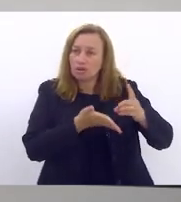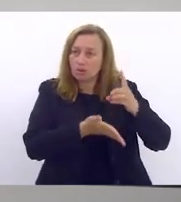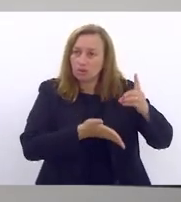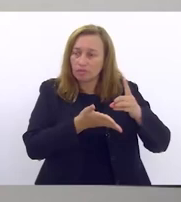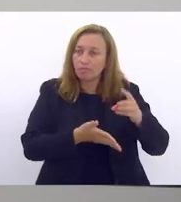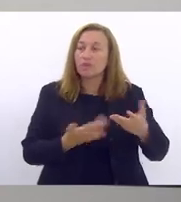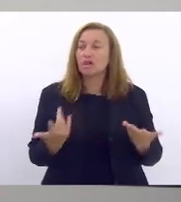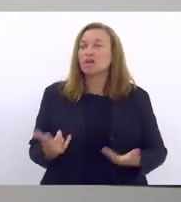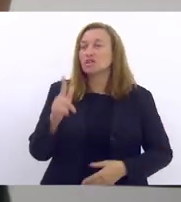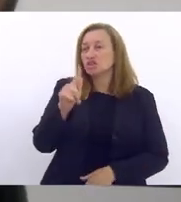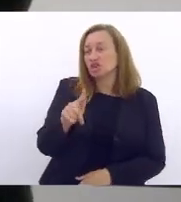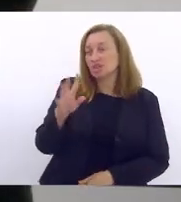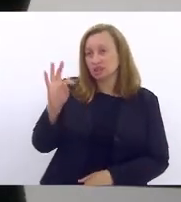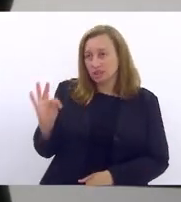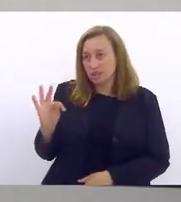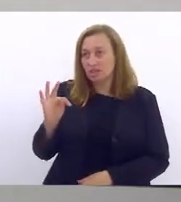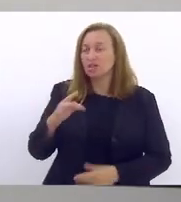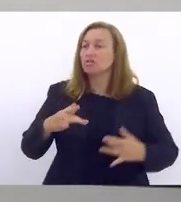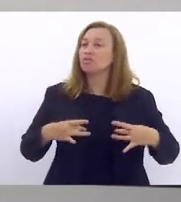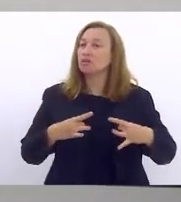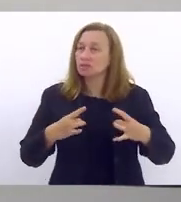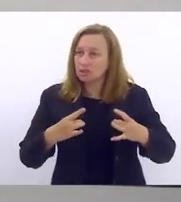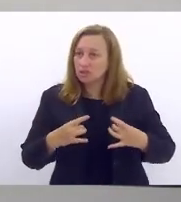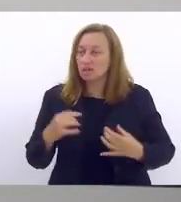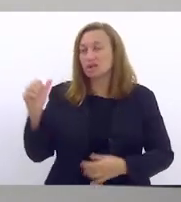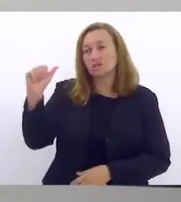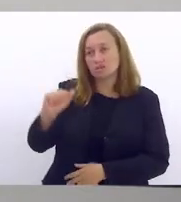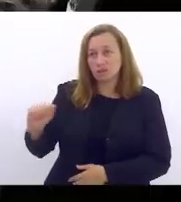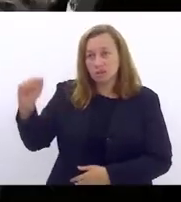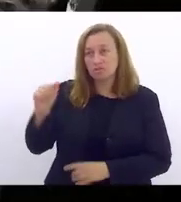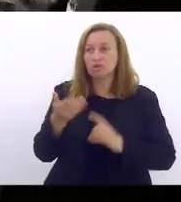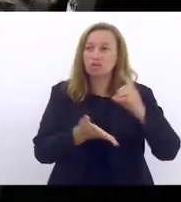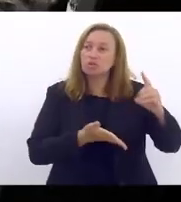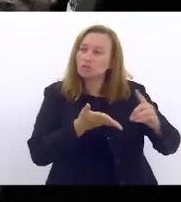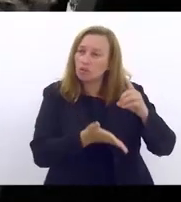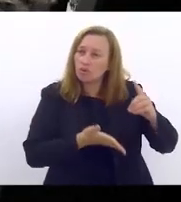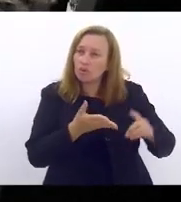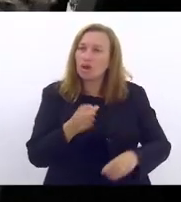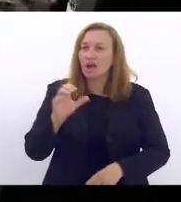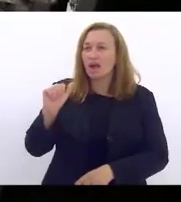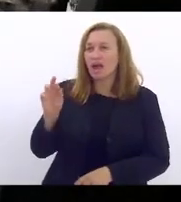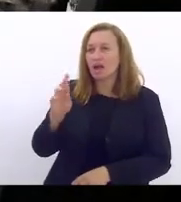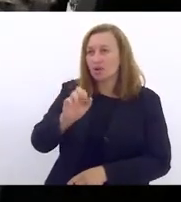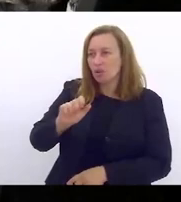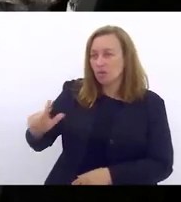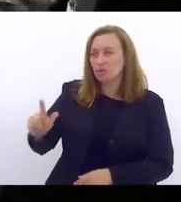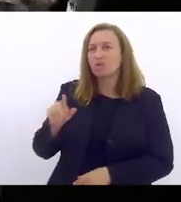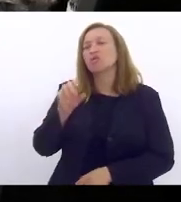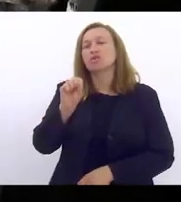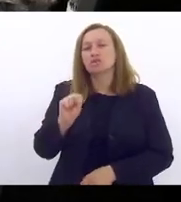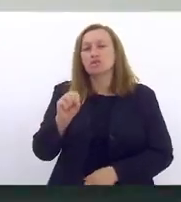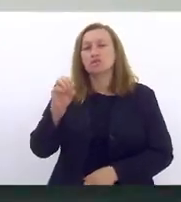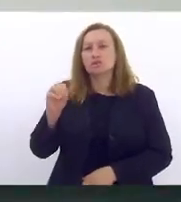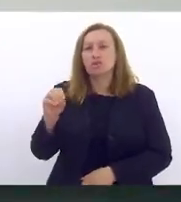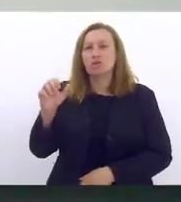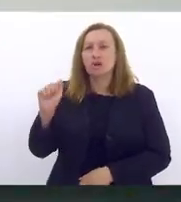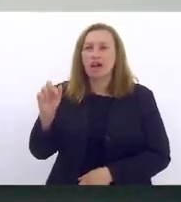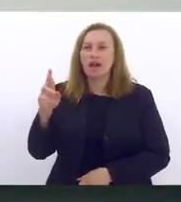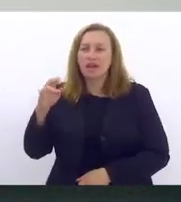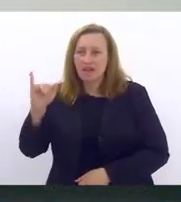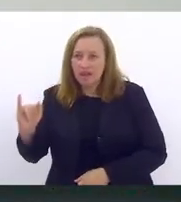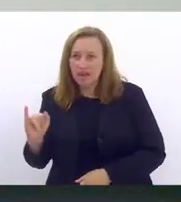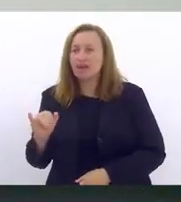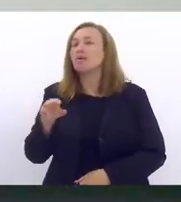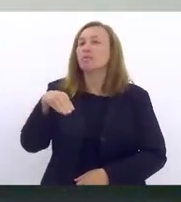GT de voluntariado da Associação de Doulas, da qual Luiz fazia parte, Carol Lobão, Soraya e Mariluce